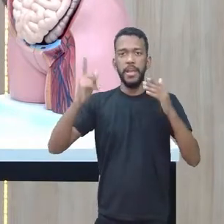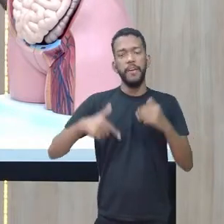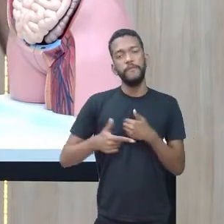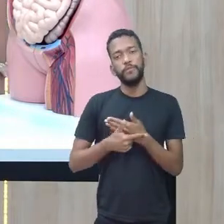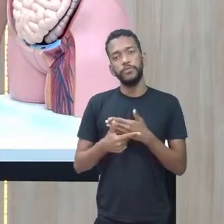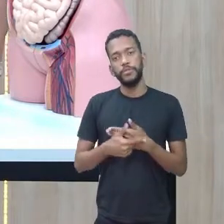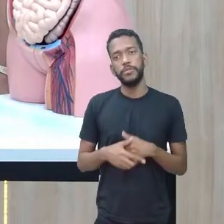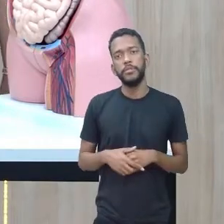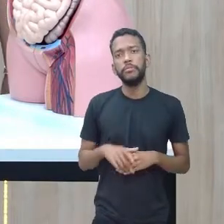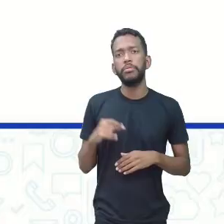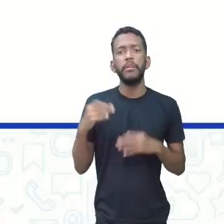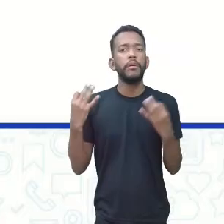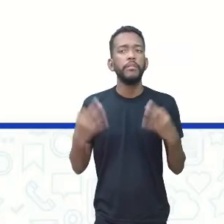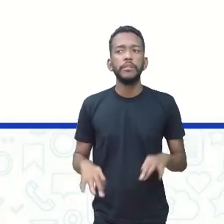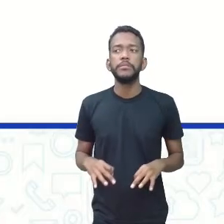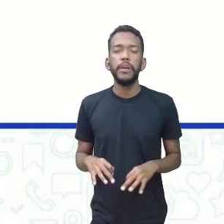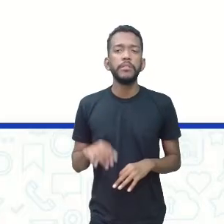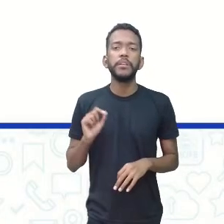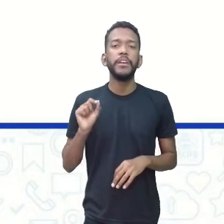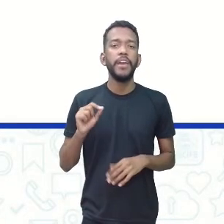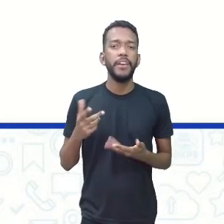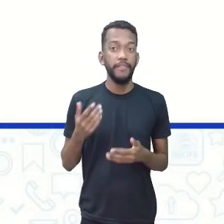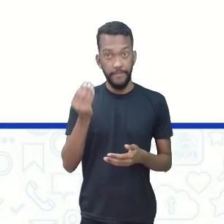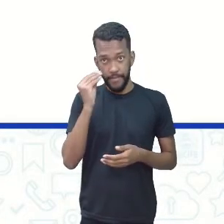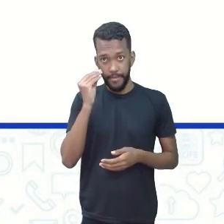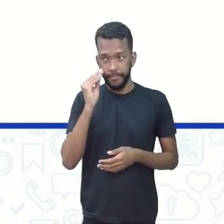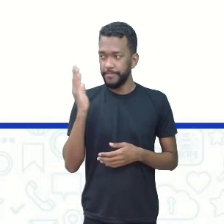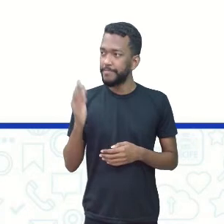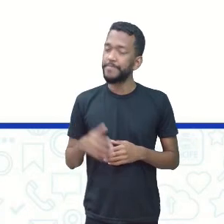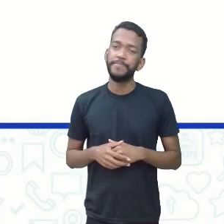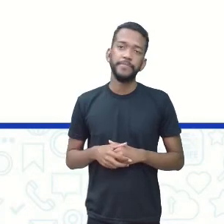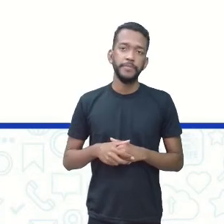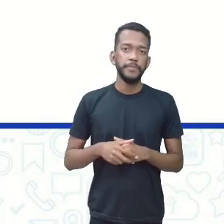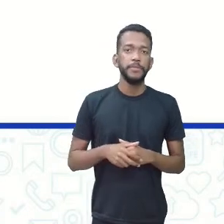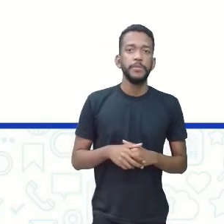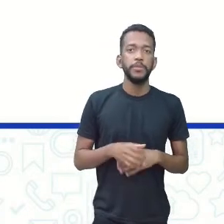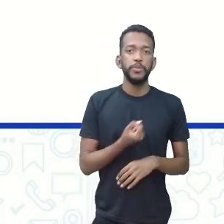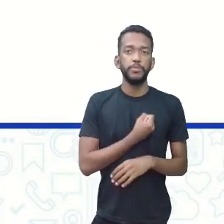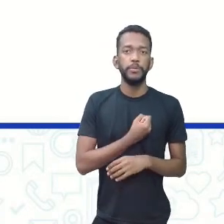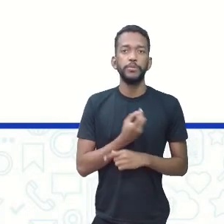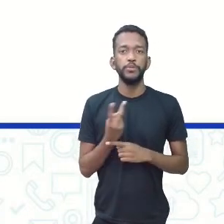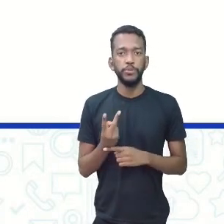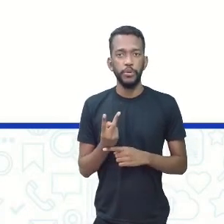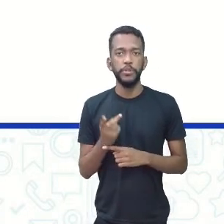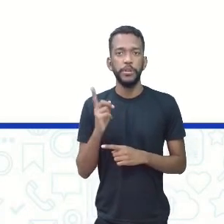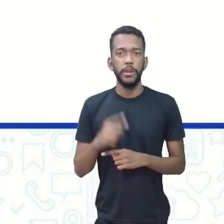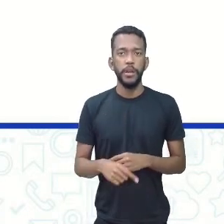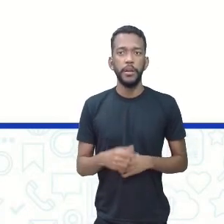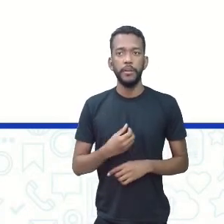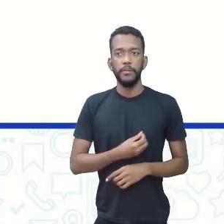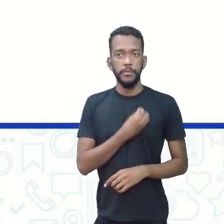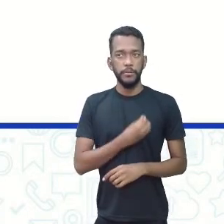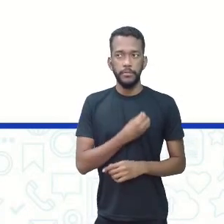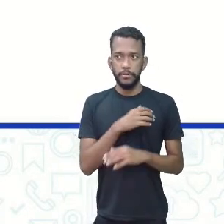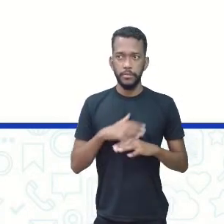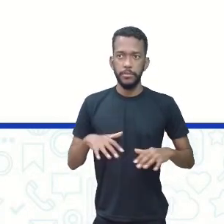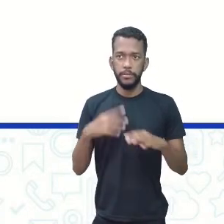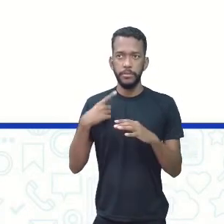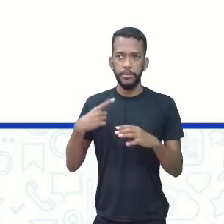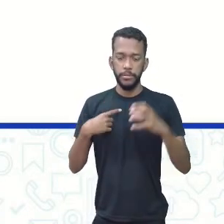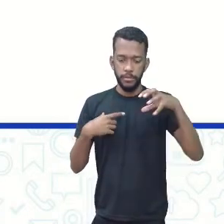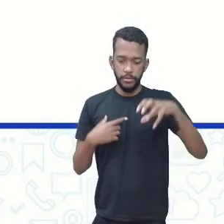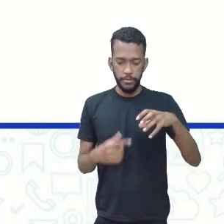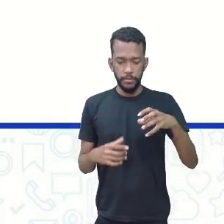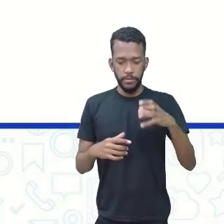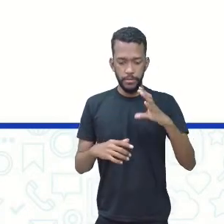acertou. Vamos lá. Então, aí, ó. O número 2 é a porção da célula localizada entre o núcleo